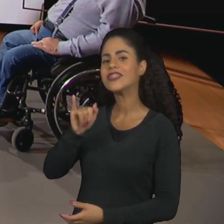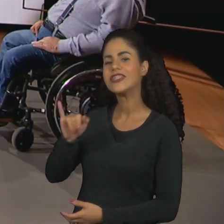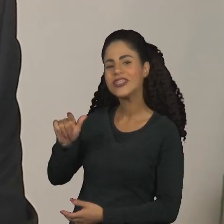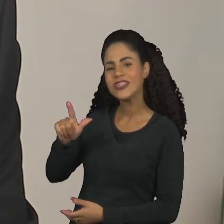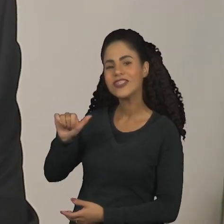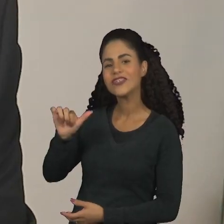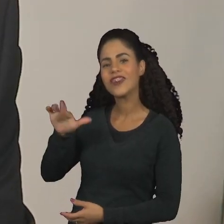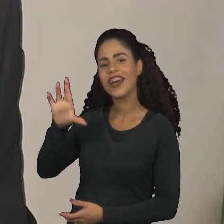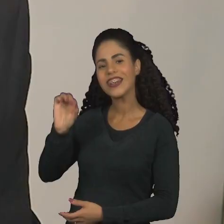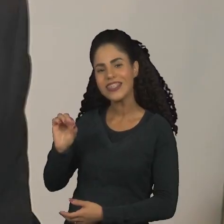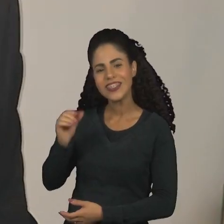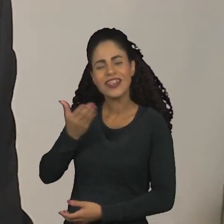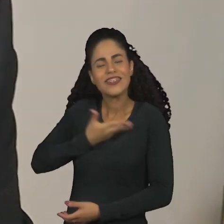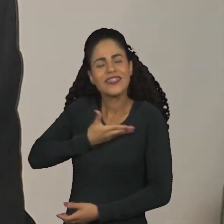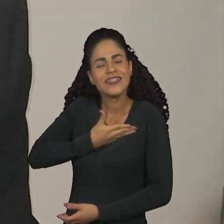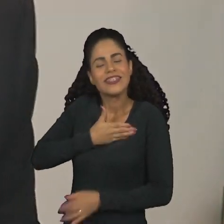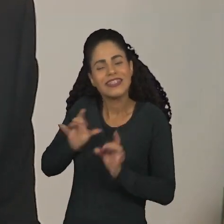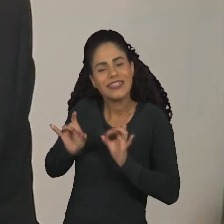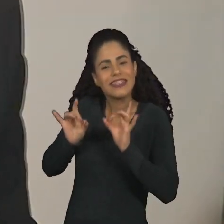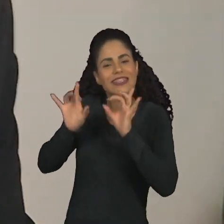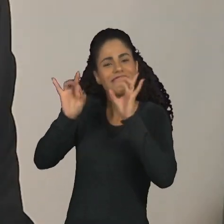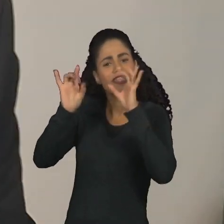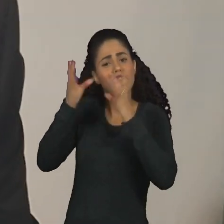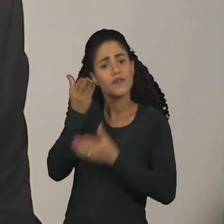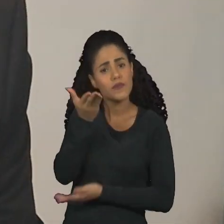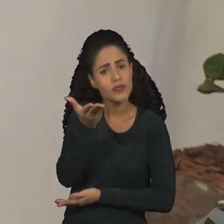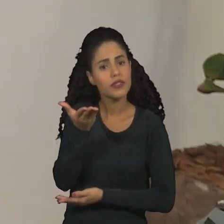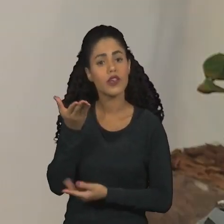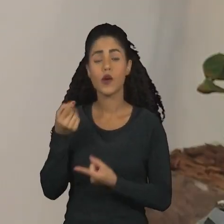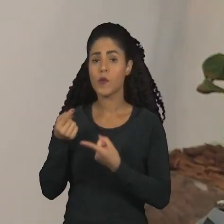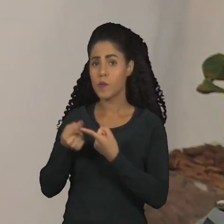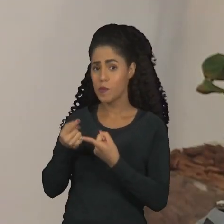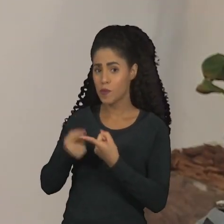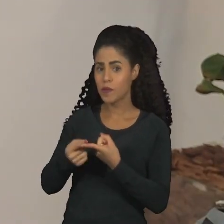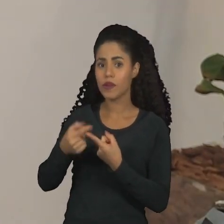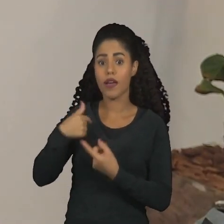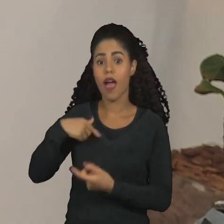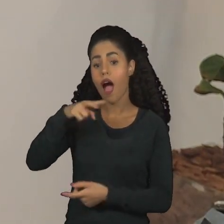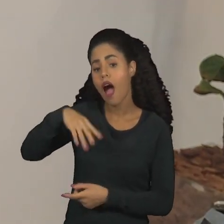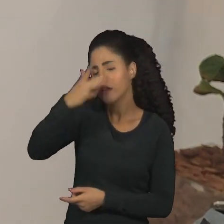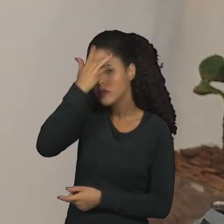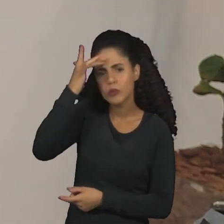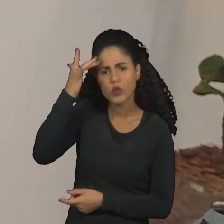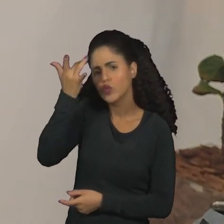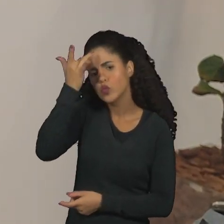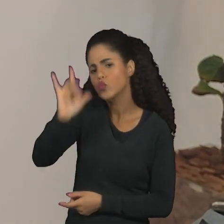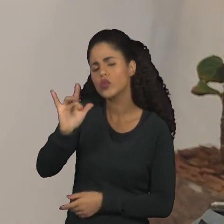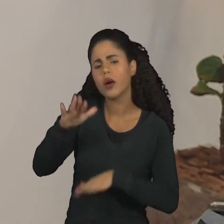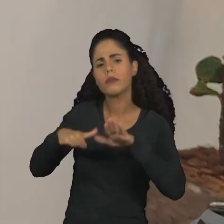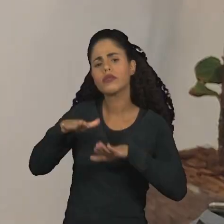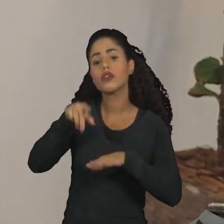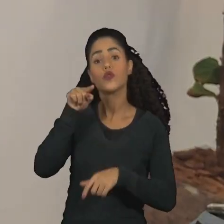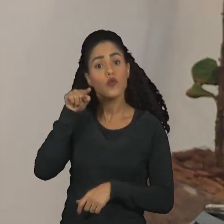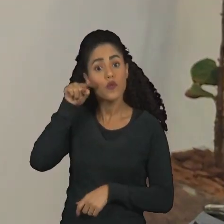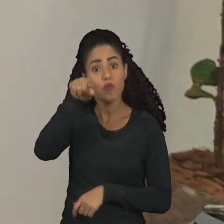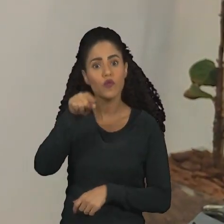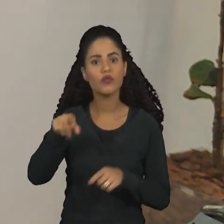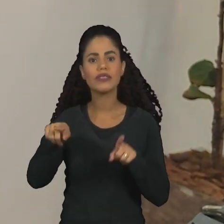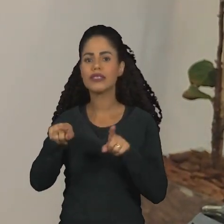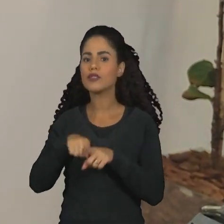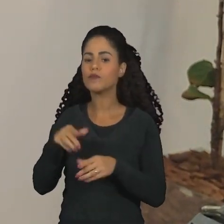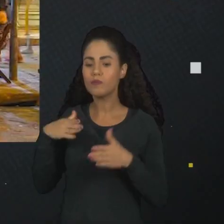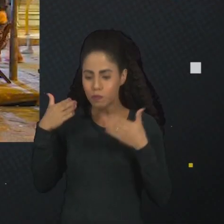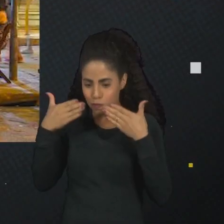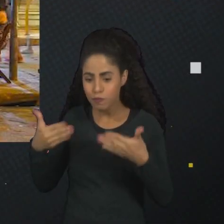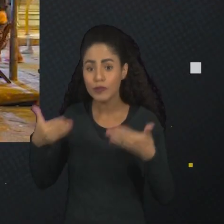prazer falar com você, falar para você. O que pouca gente sabe é que você está no DNA dos